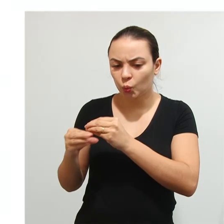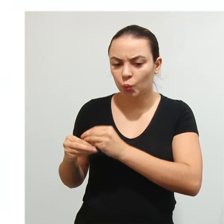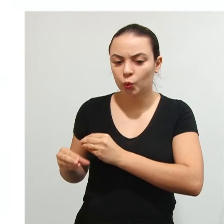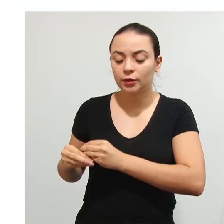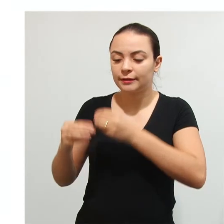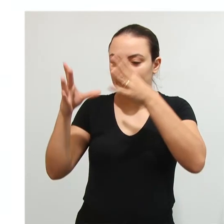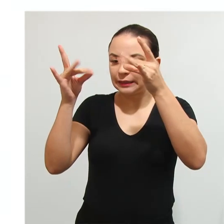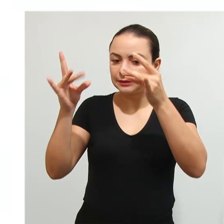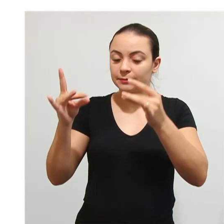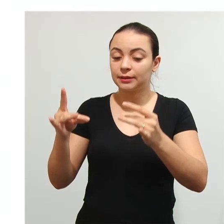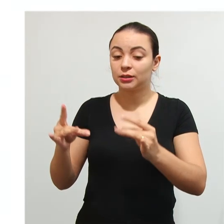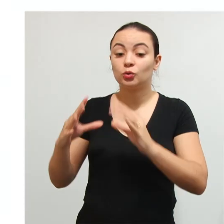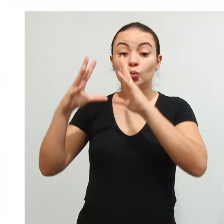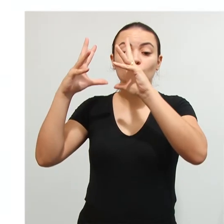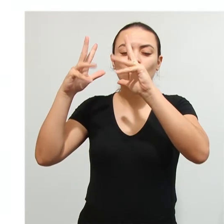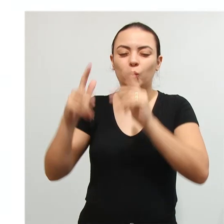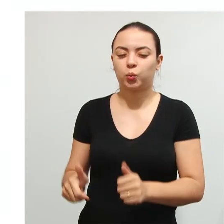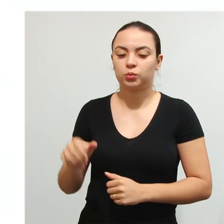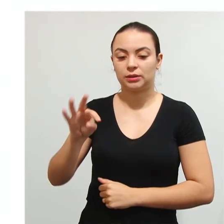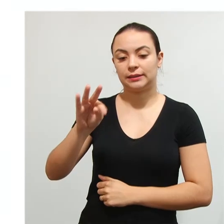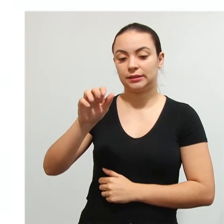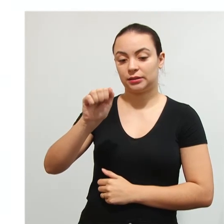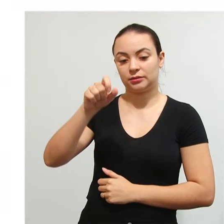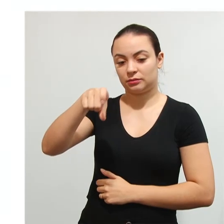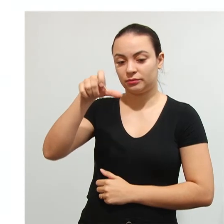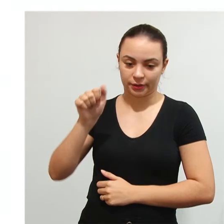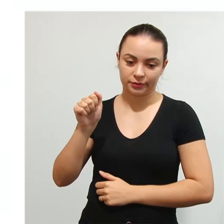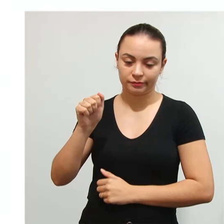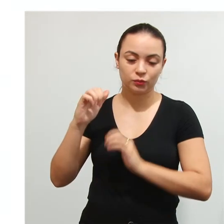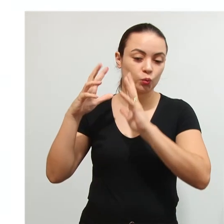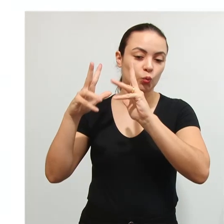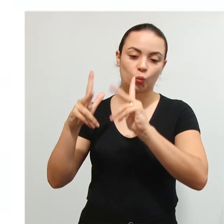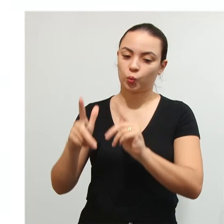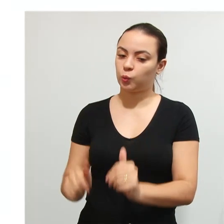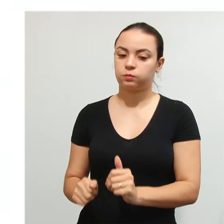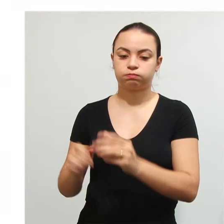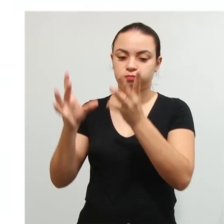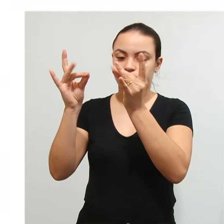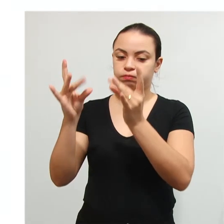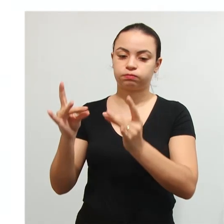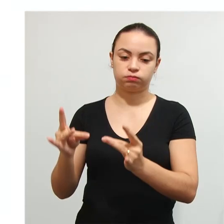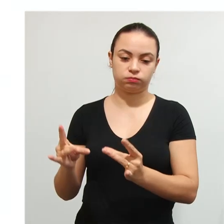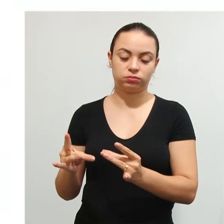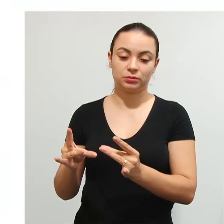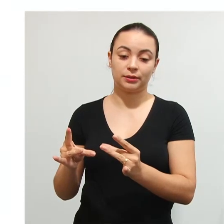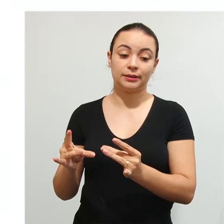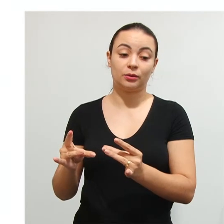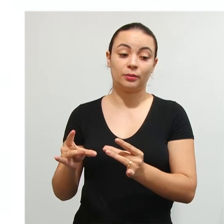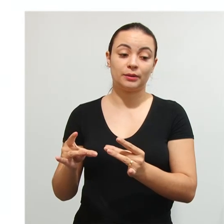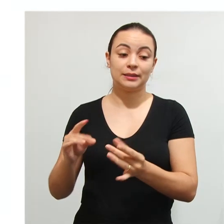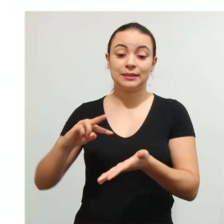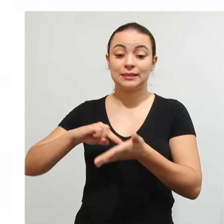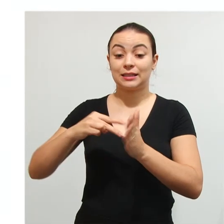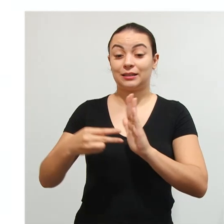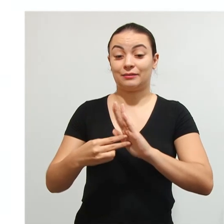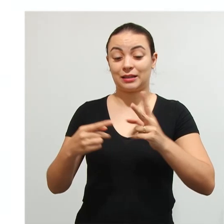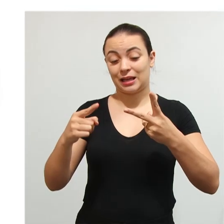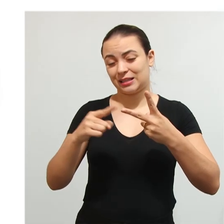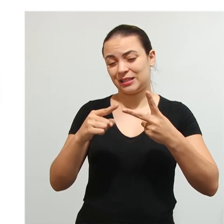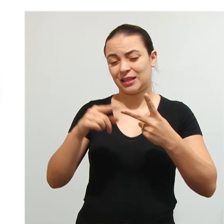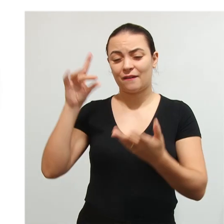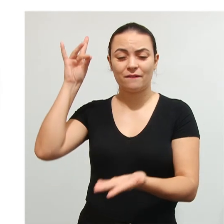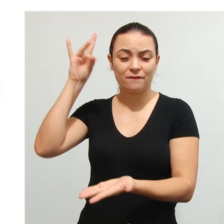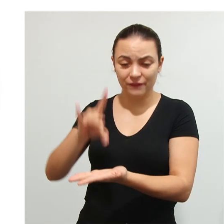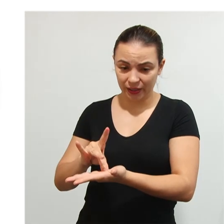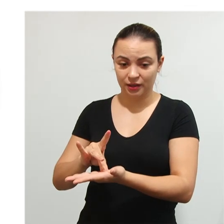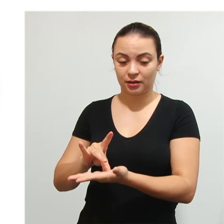obrigações realizados em conjunto com empréstimo então a taxa efetiva e a taxa real a taxa de fato que você tá